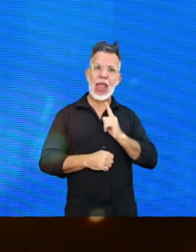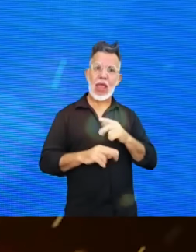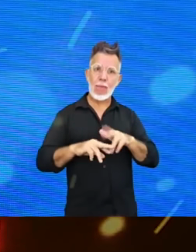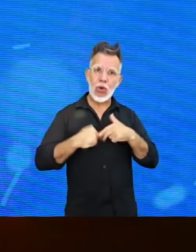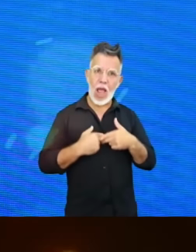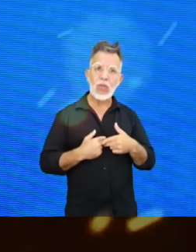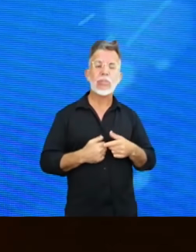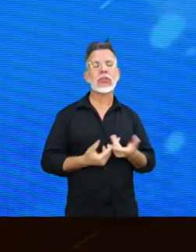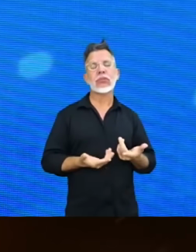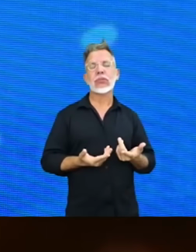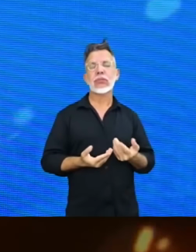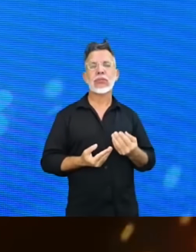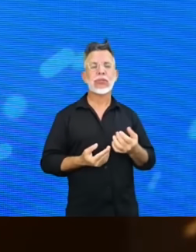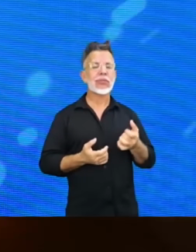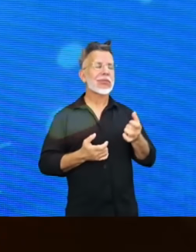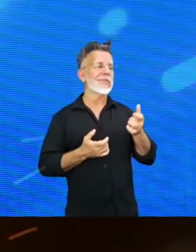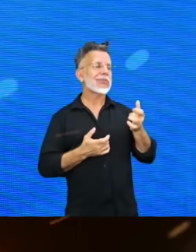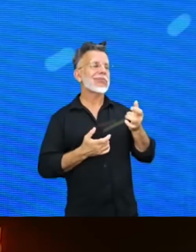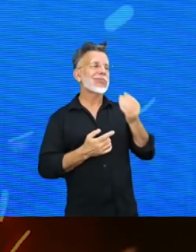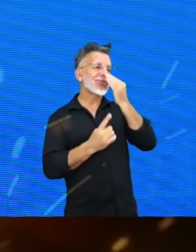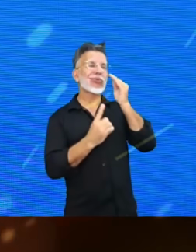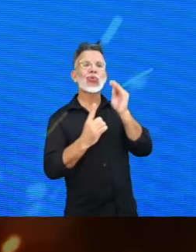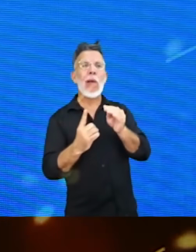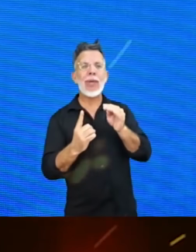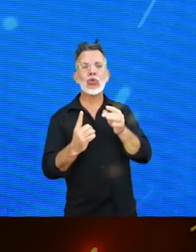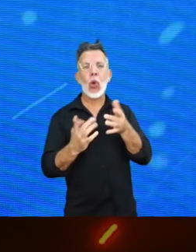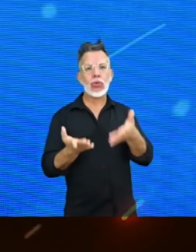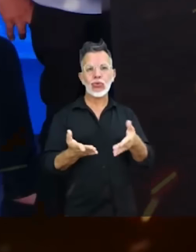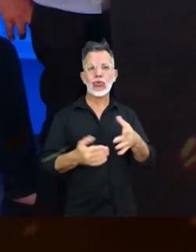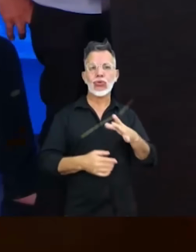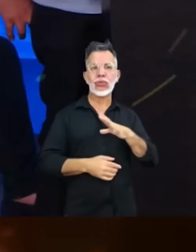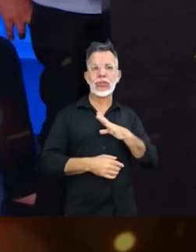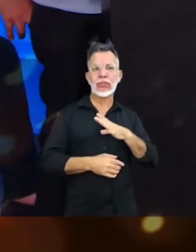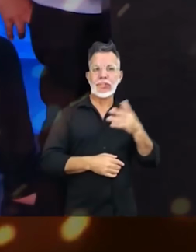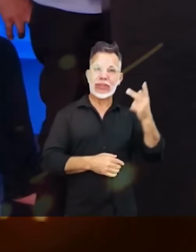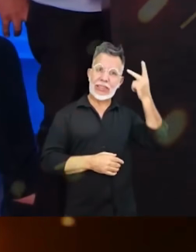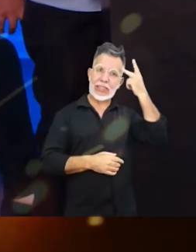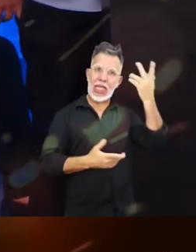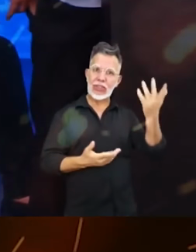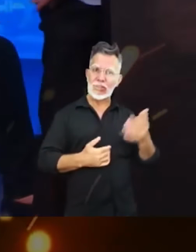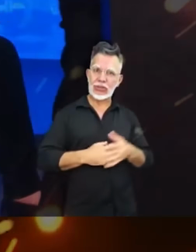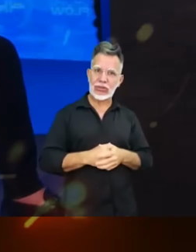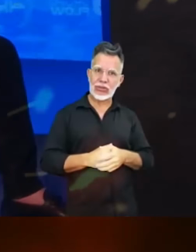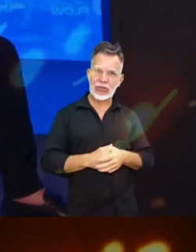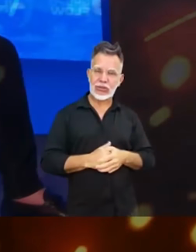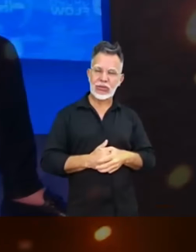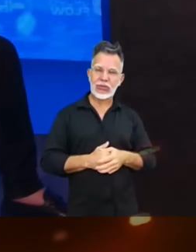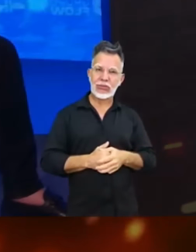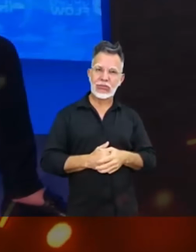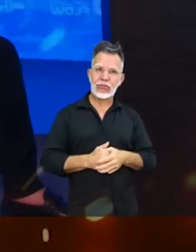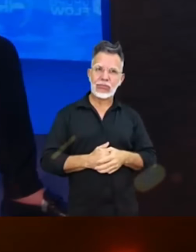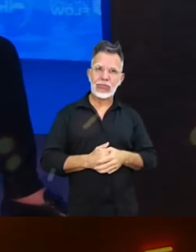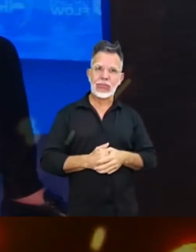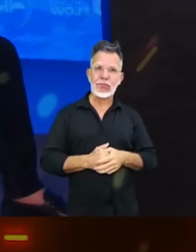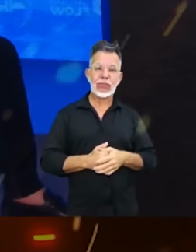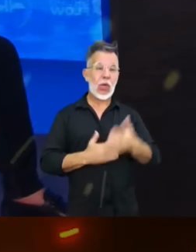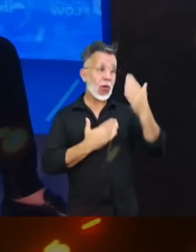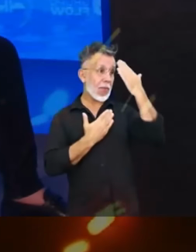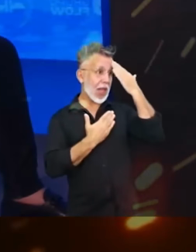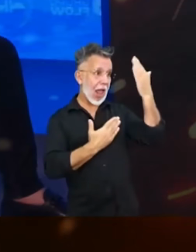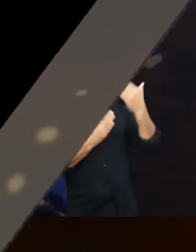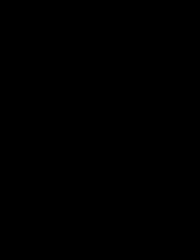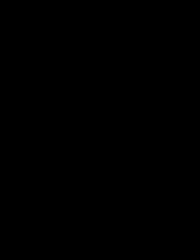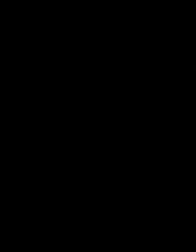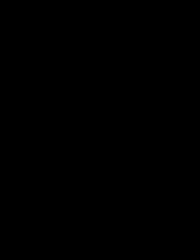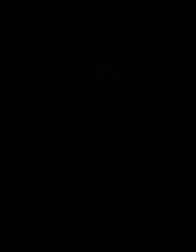prefeito que é pequeno e não adianta a gente dar ré nessa cidade Obrigado candidato Obrigado candidato candidato bolos pediu